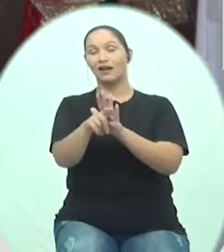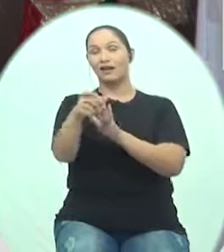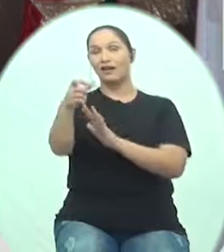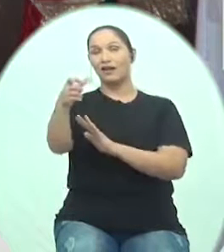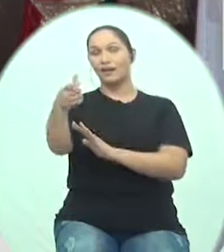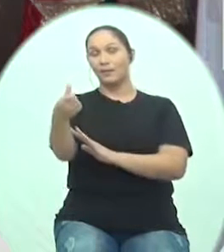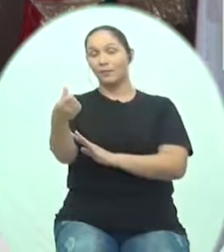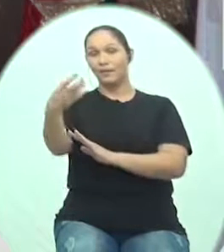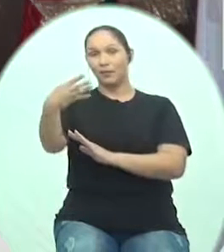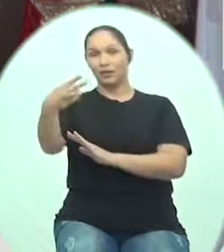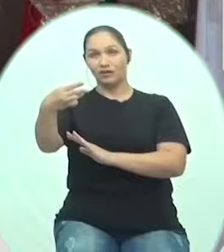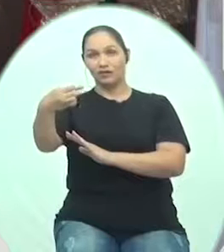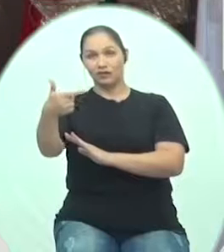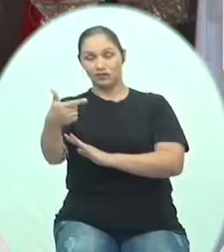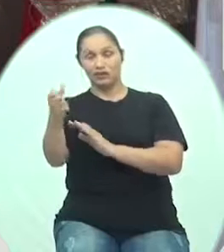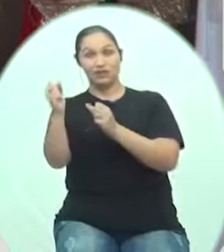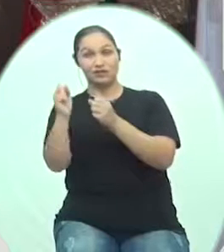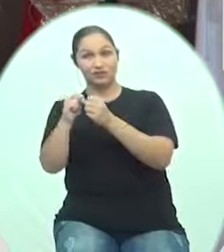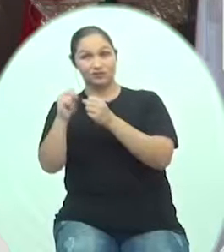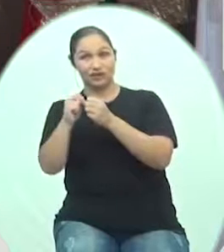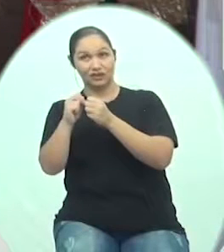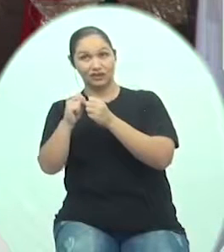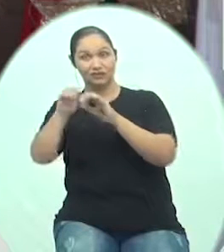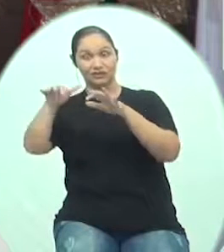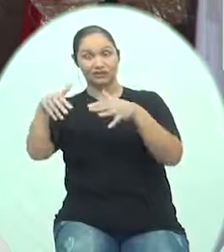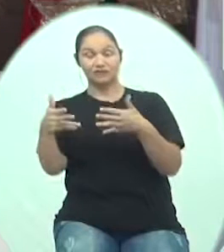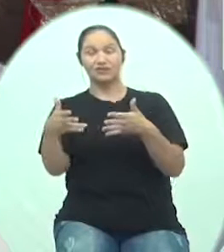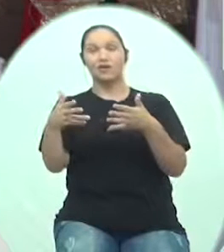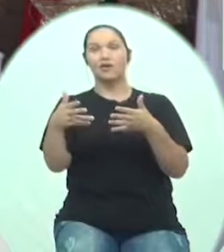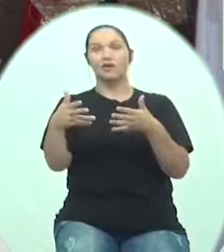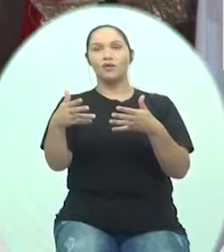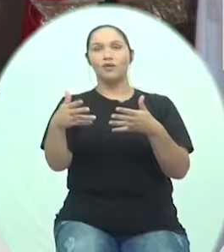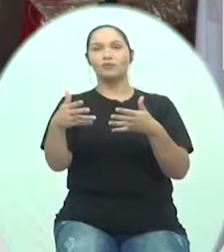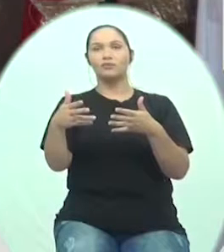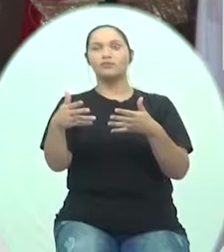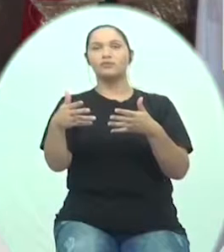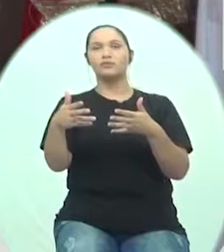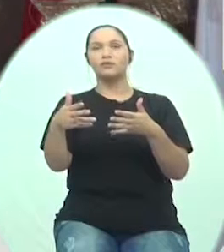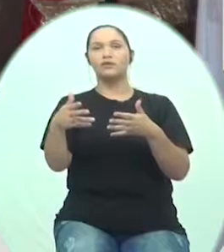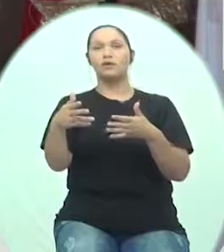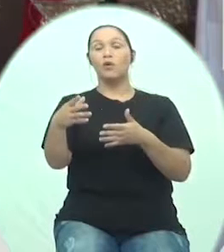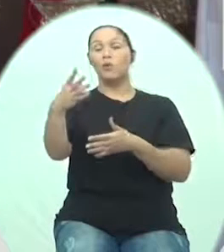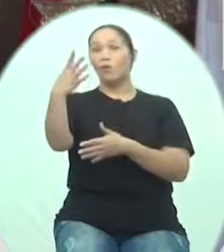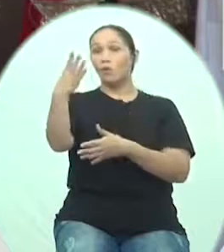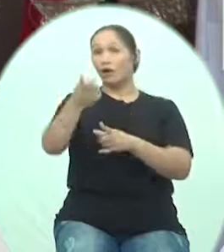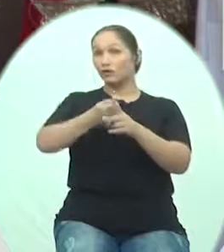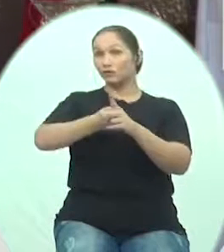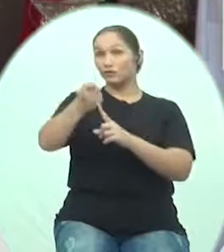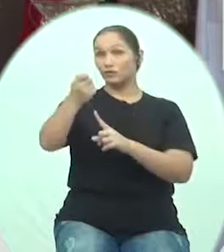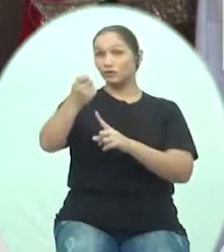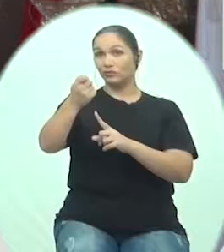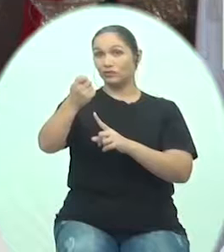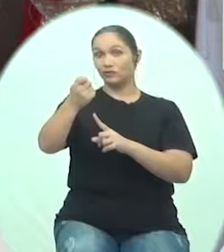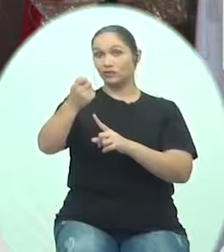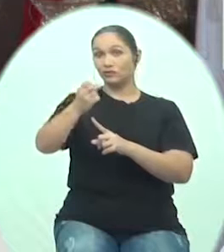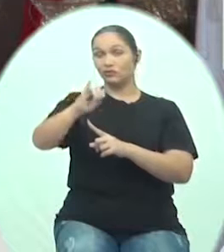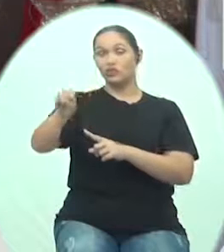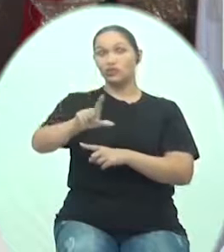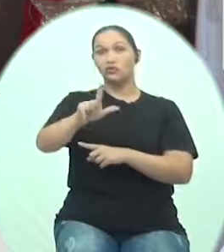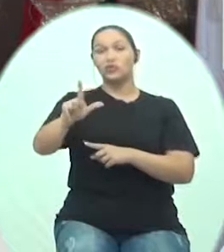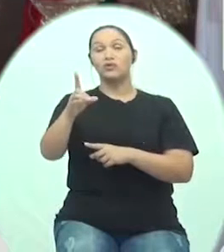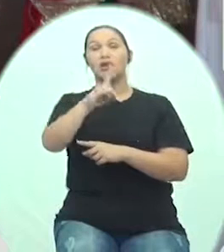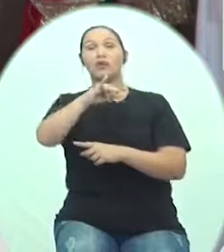o dia 1eo de Junho como dia municipal das escolhedeiras de carvão isso consta no calendário oficial de